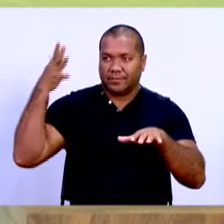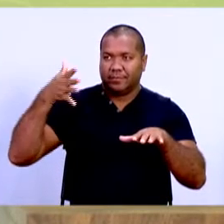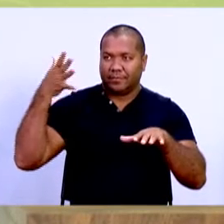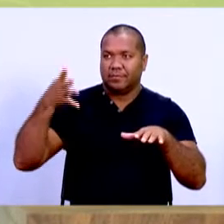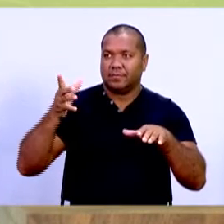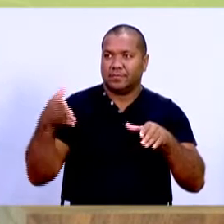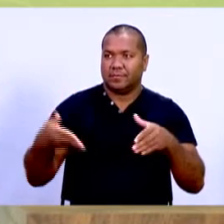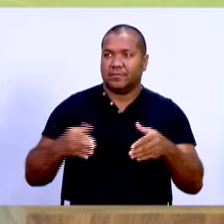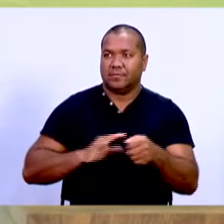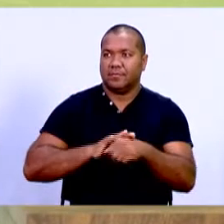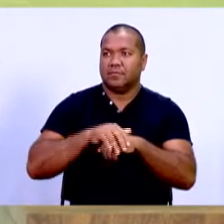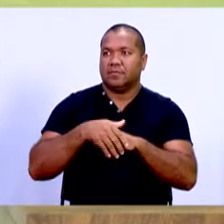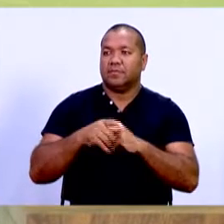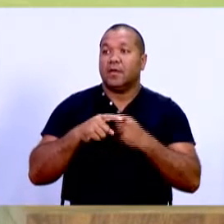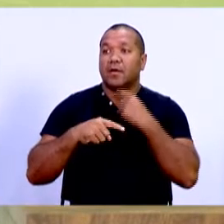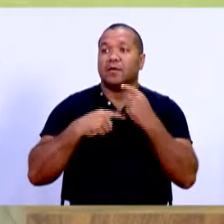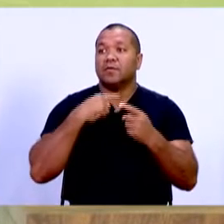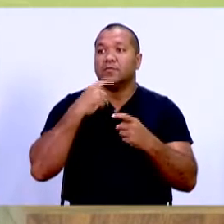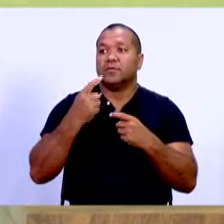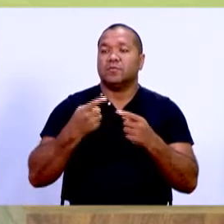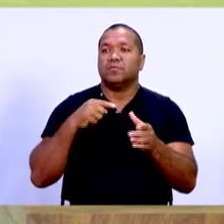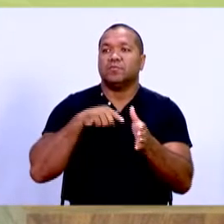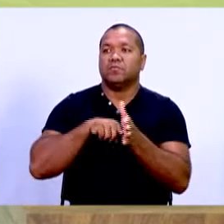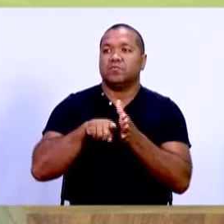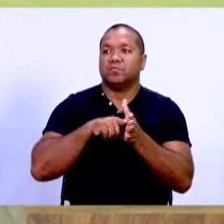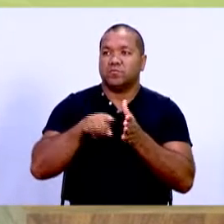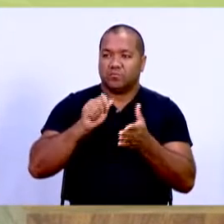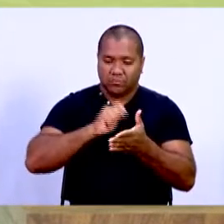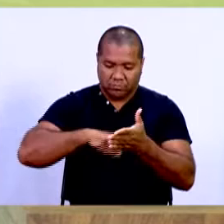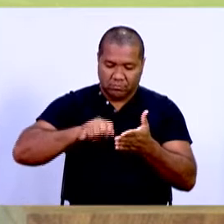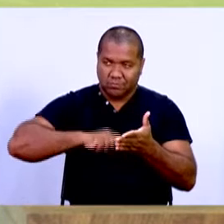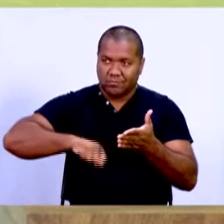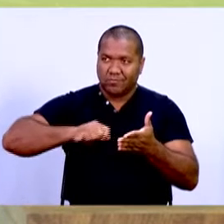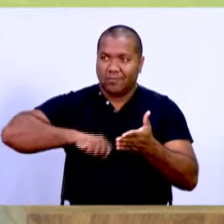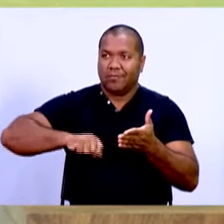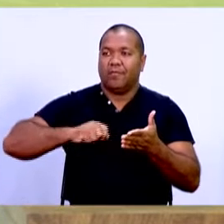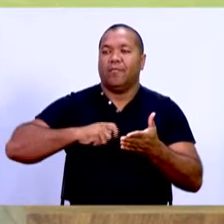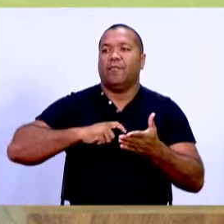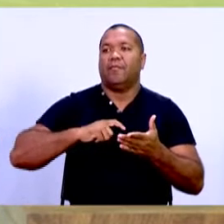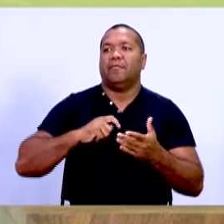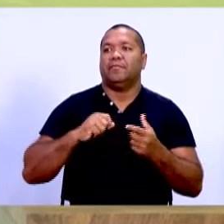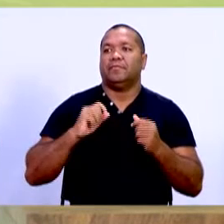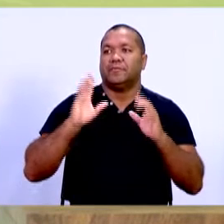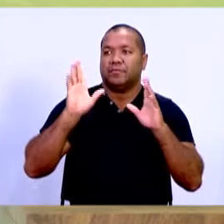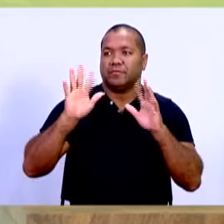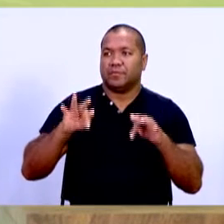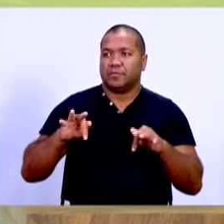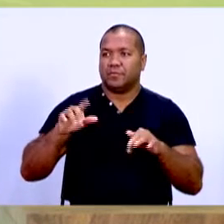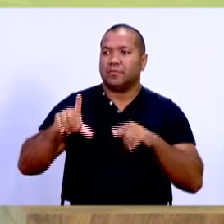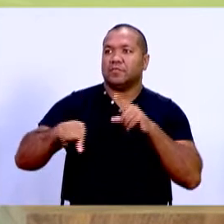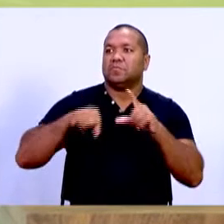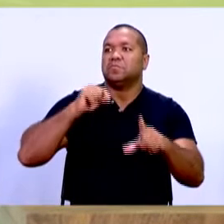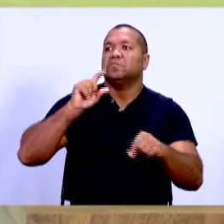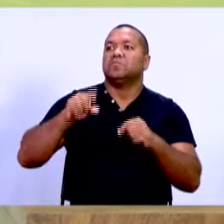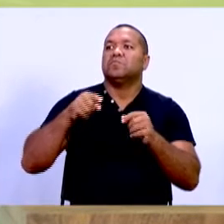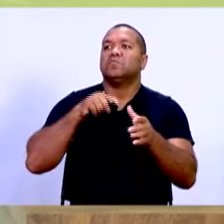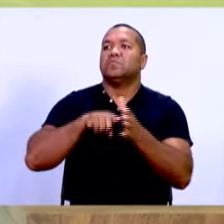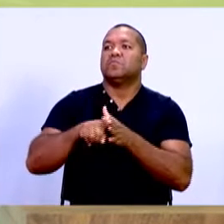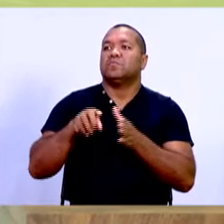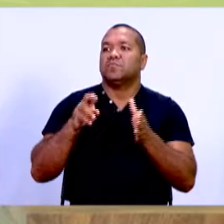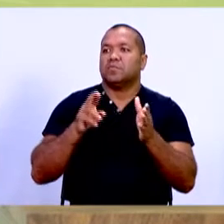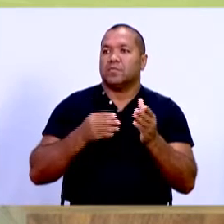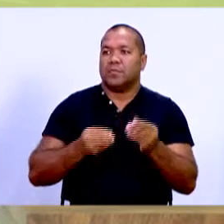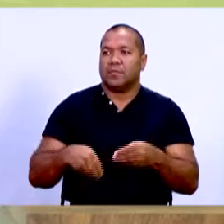as dúvidas que surgirem, né, vá anotando que no final da palestra nós iremos selecionar a sua pergunta